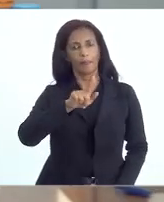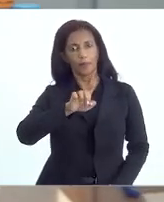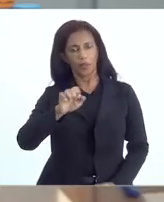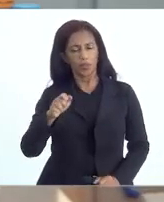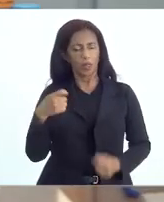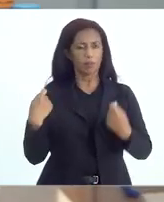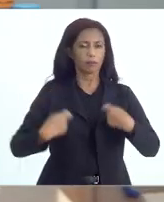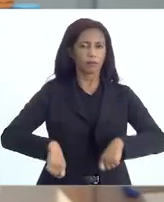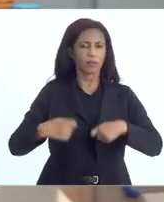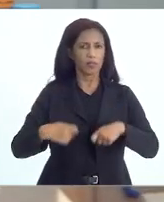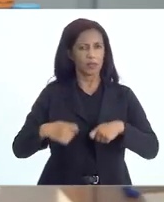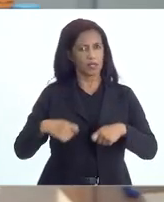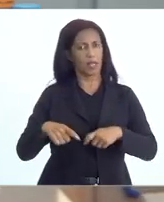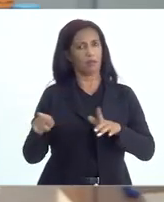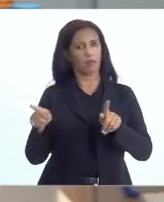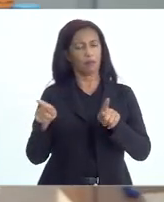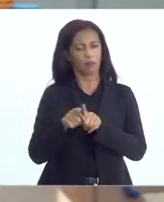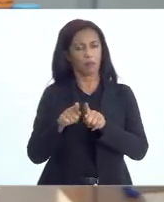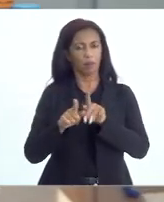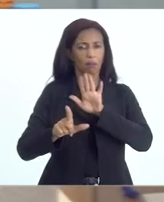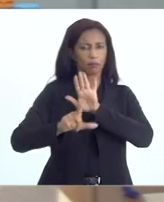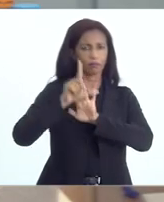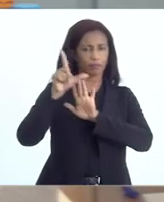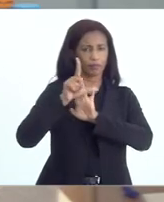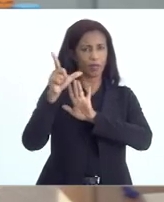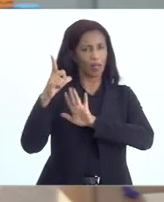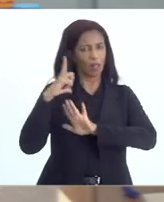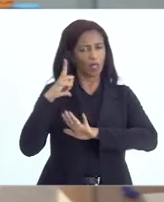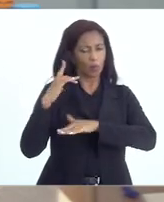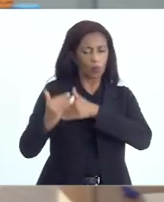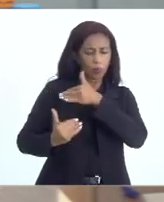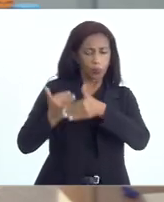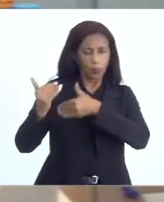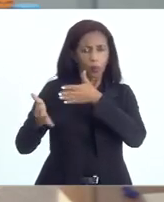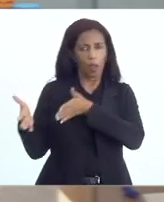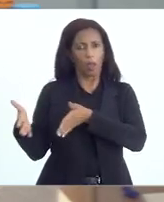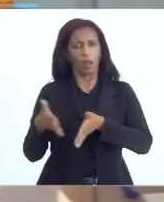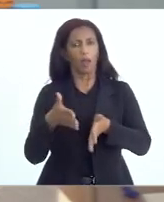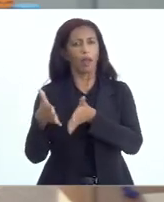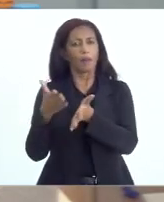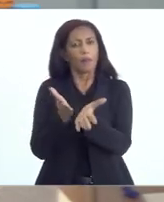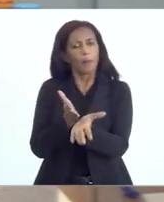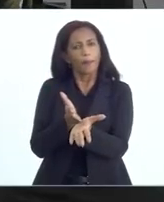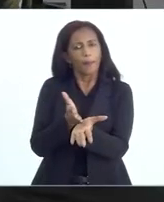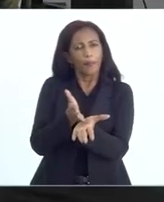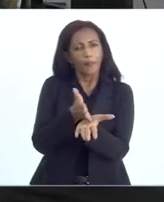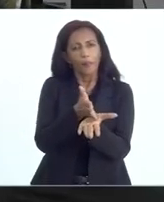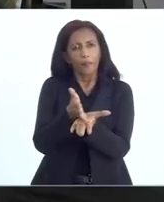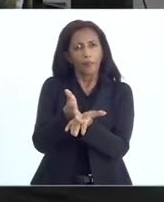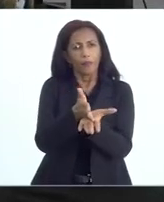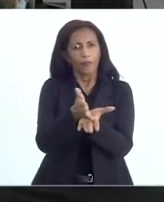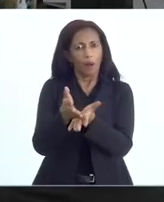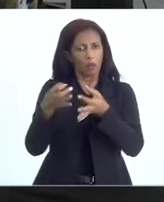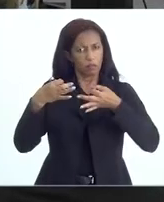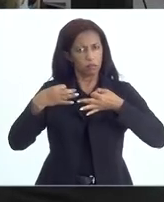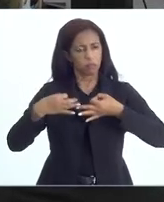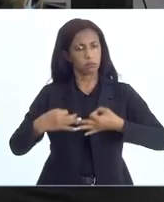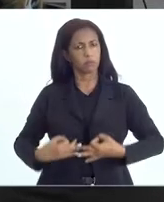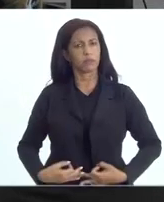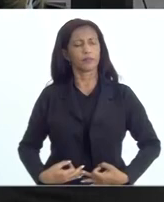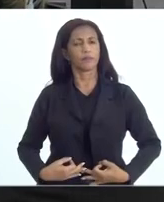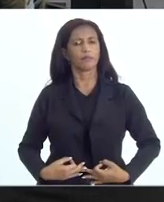necessário uma autorização Legislativa para isso a gente construiu um caminho Considerando o princípio da eficiência da celeridade